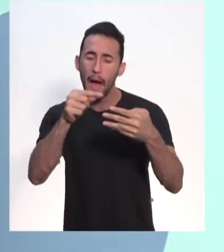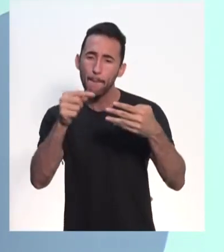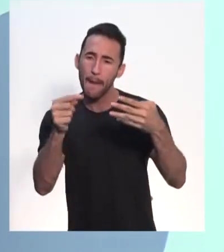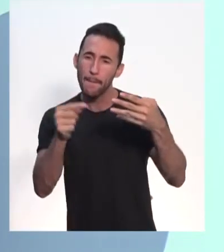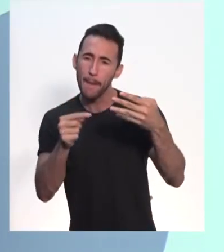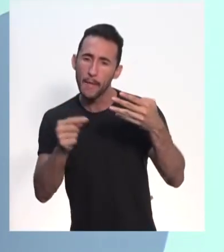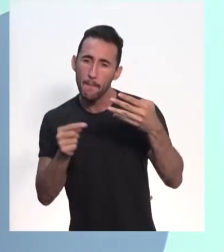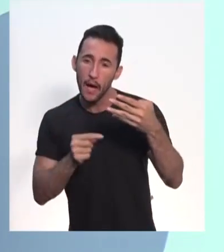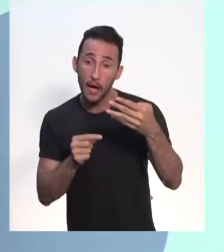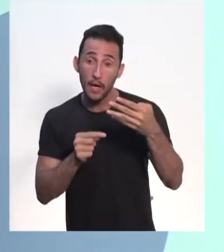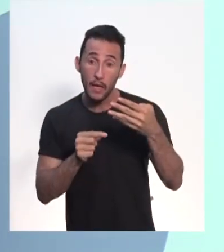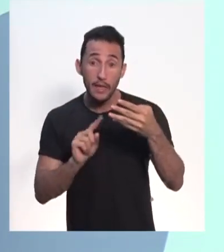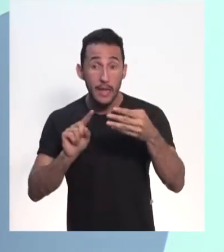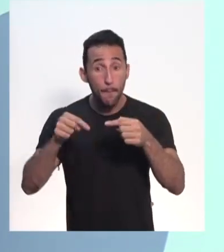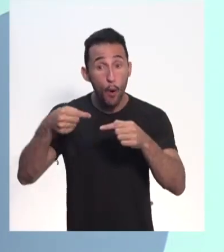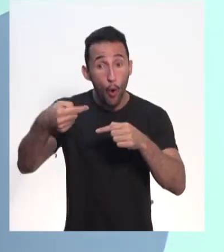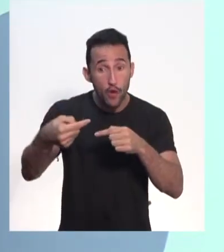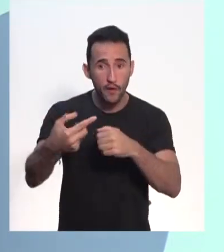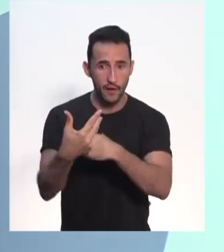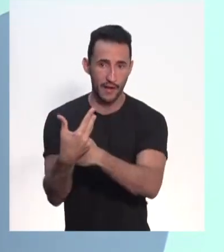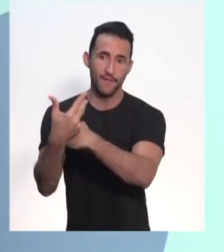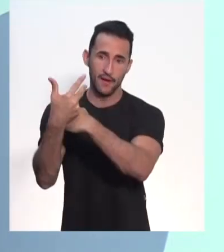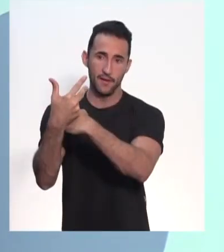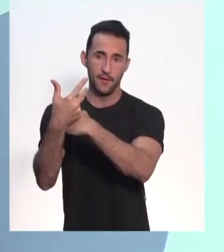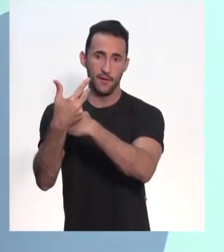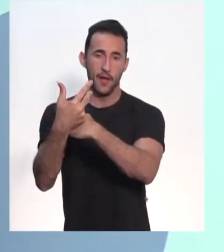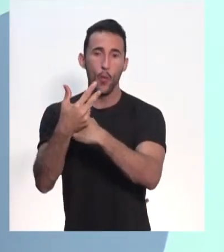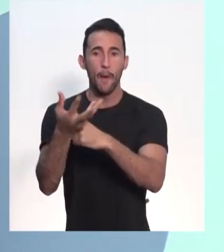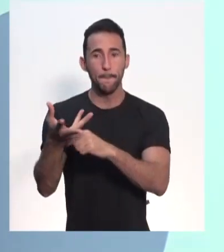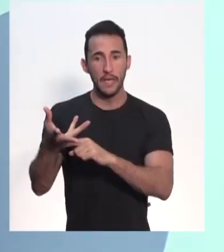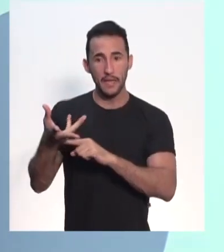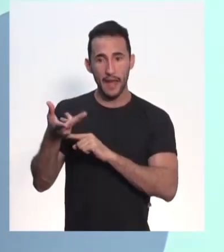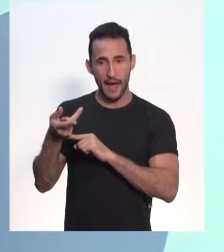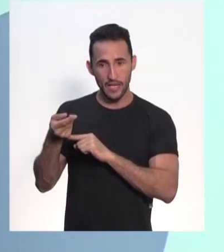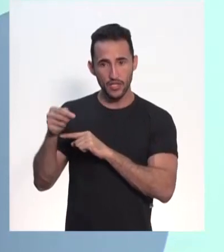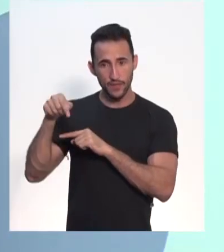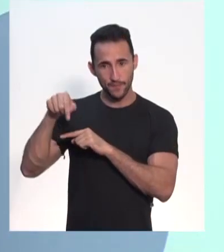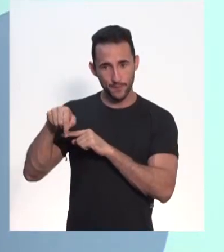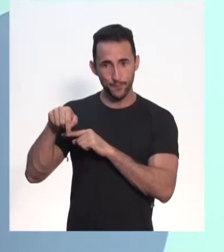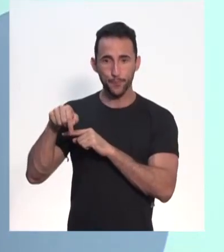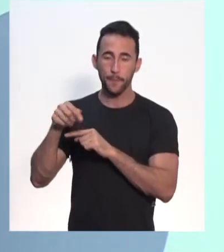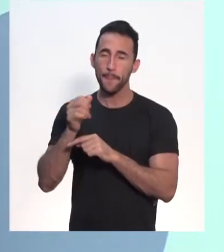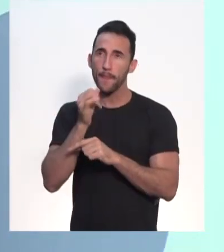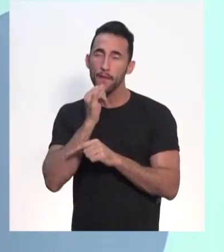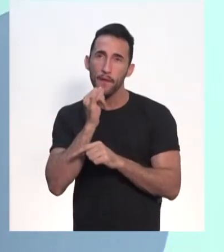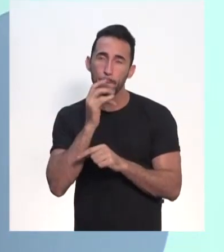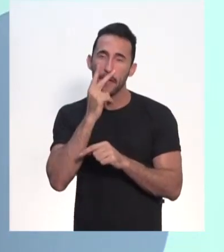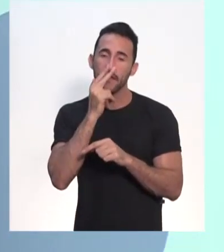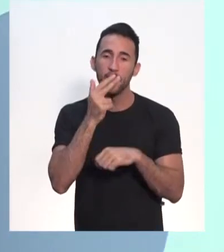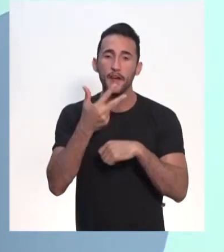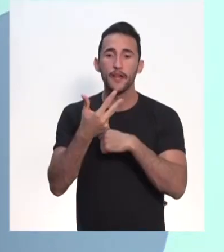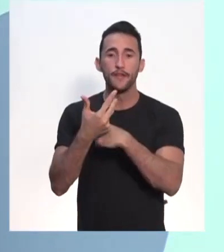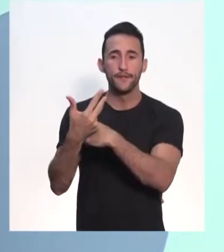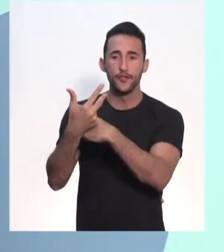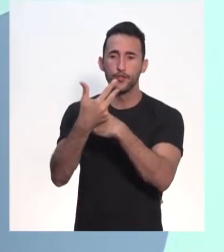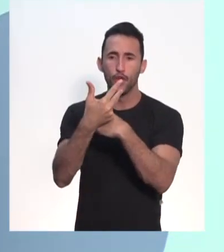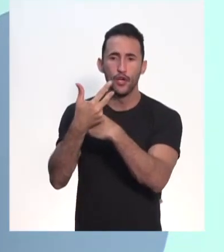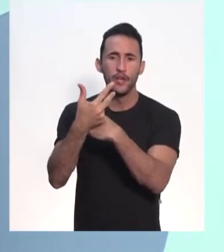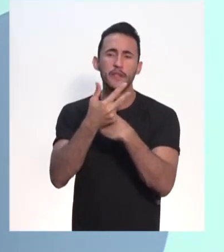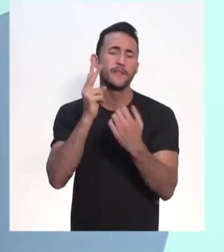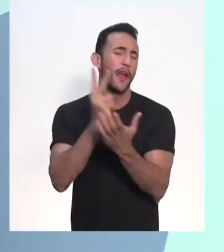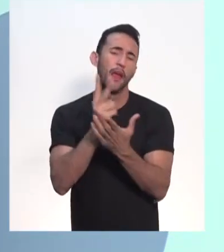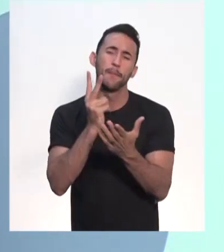visto nas aulas de tecnologia e inovação que a gente vem trabalhando com inovação, antes mesmo